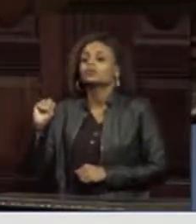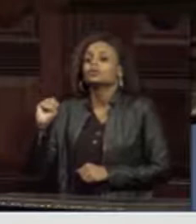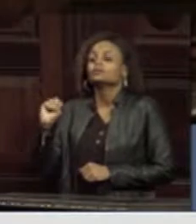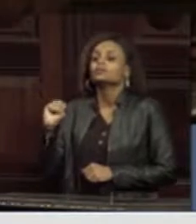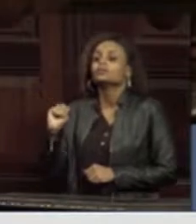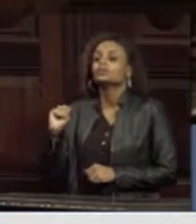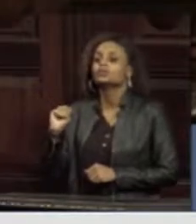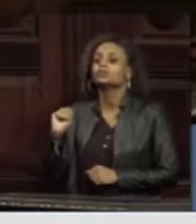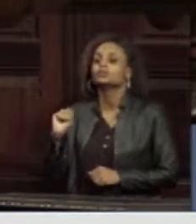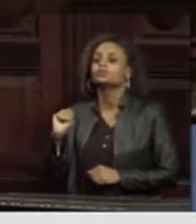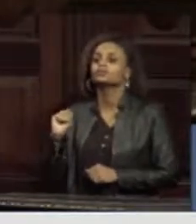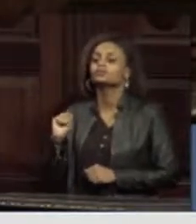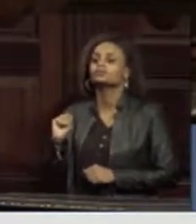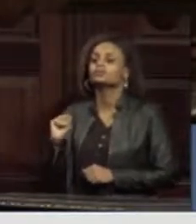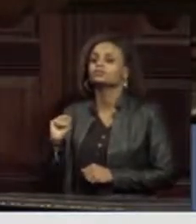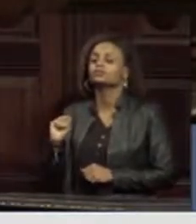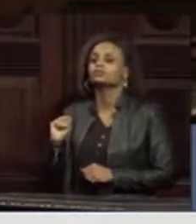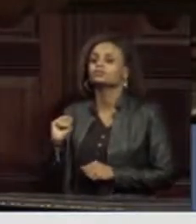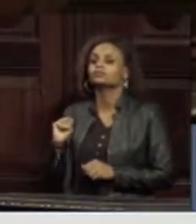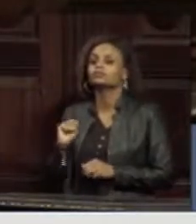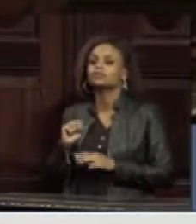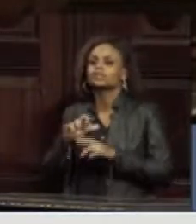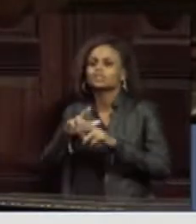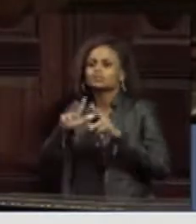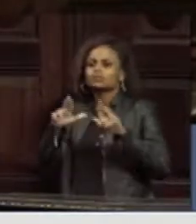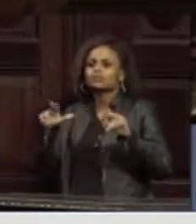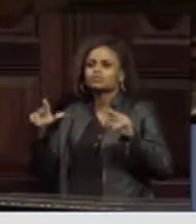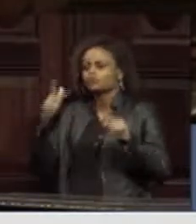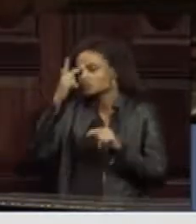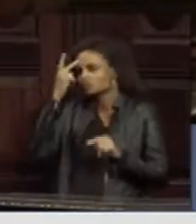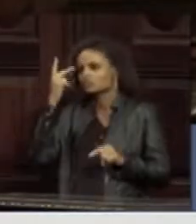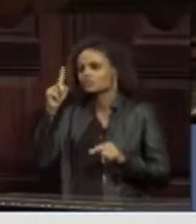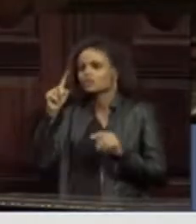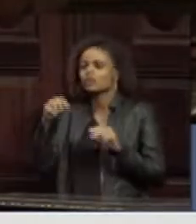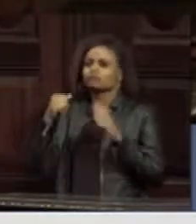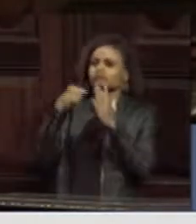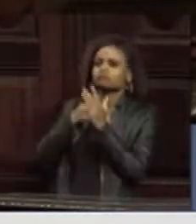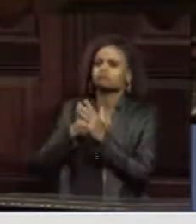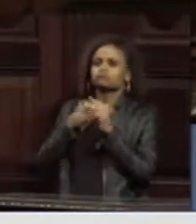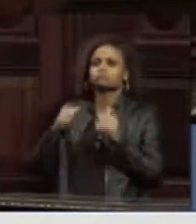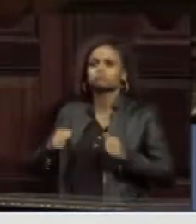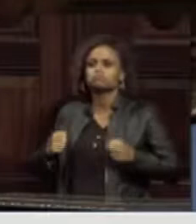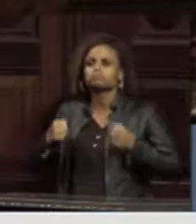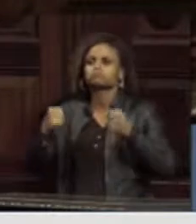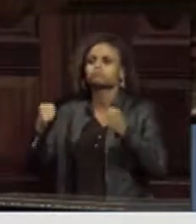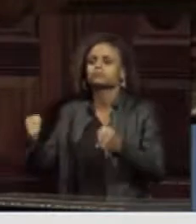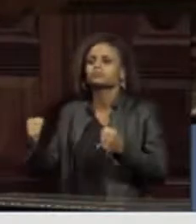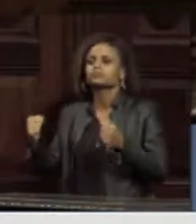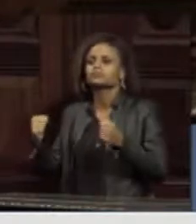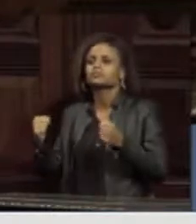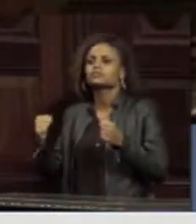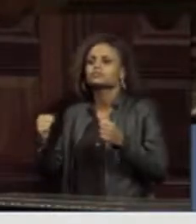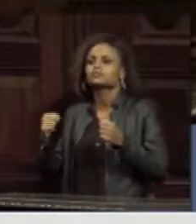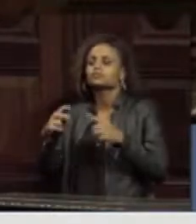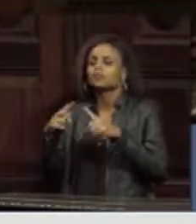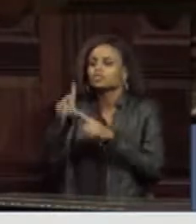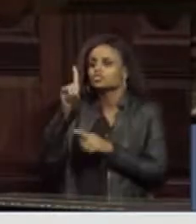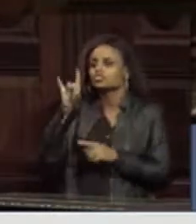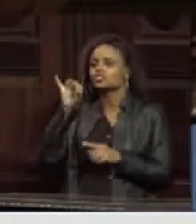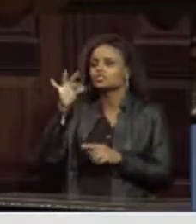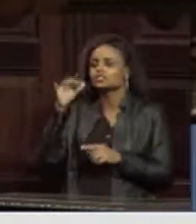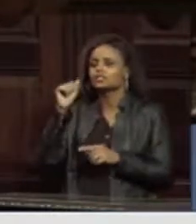muitos eram os que lutavam pela derrubada da ditadura.